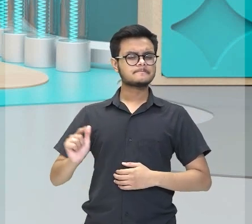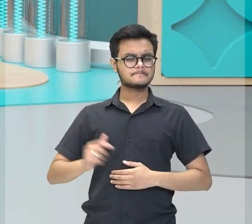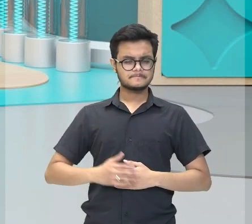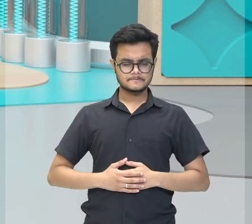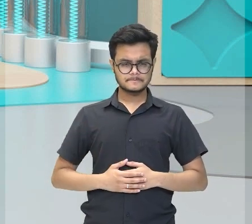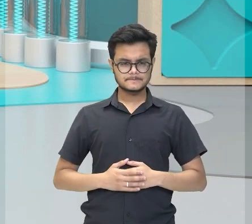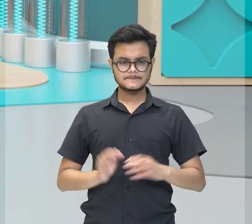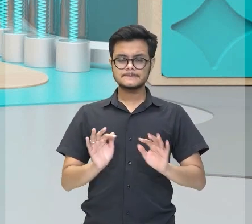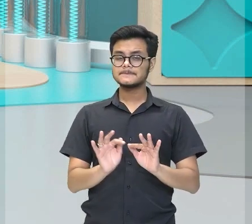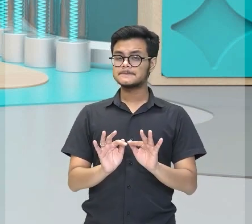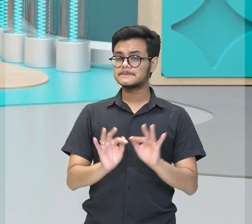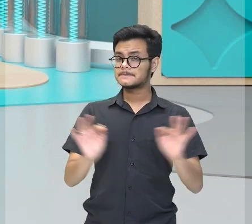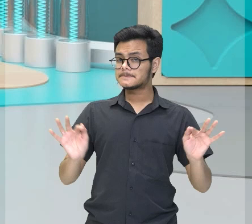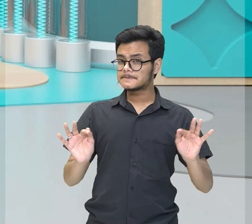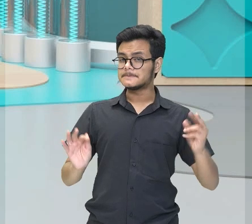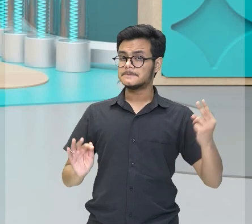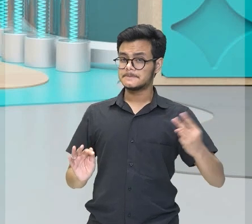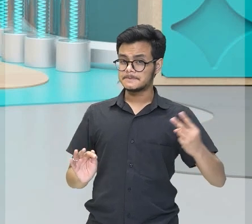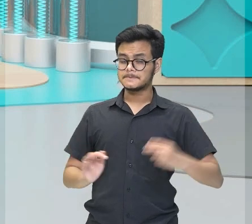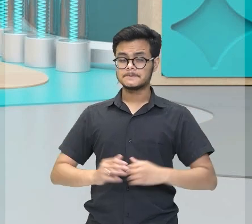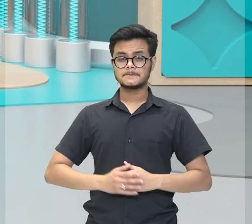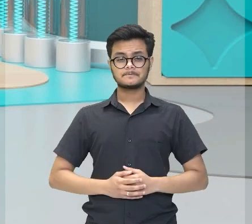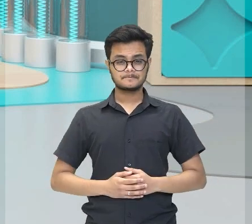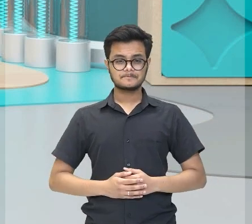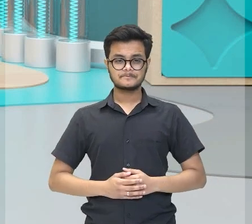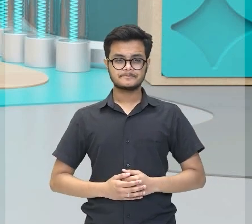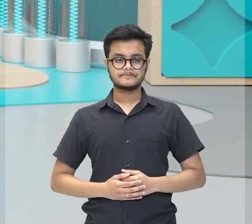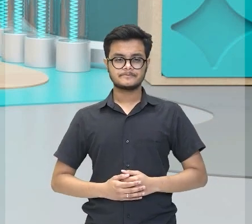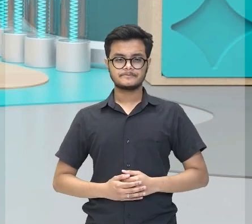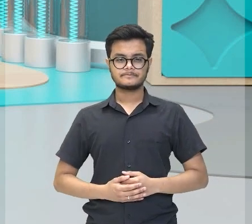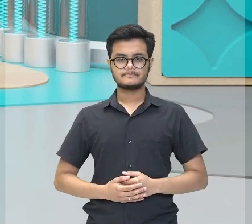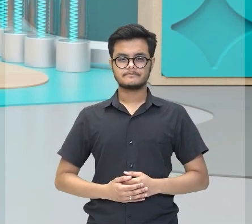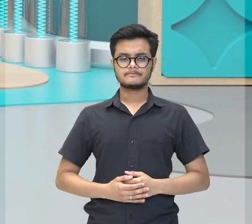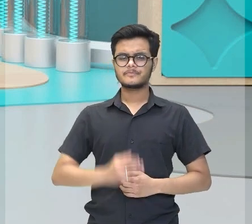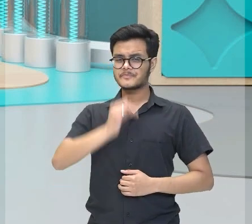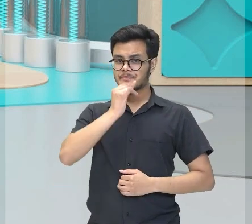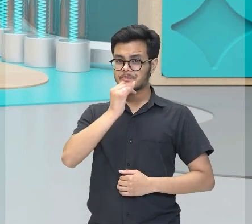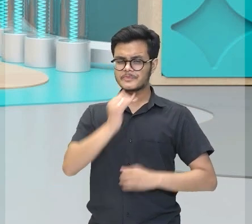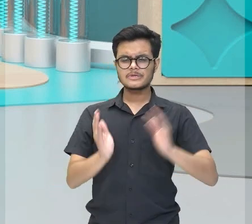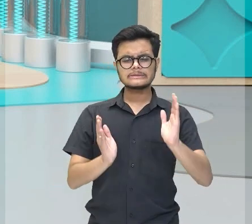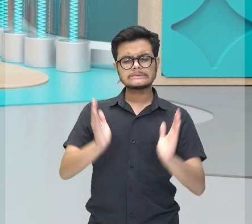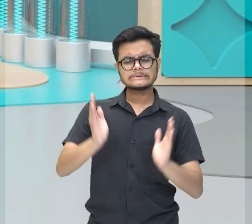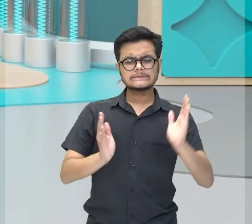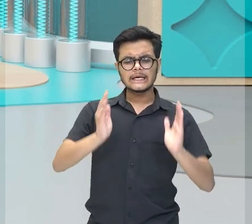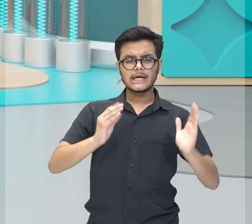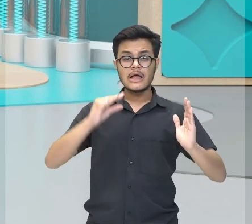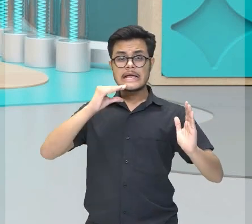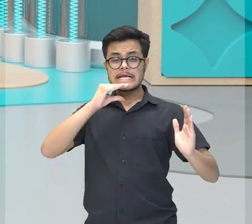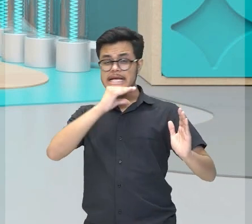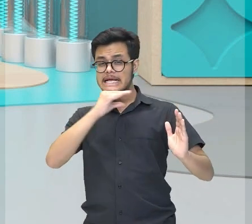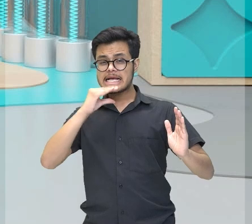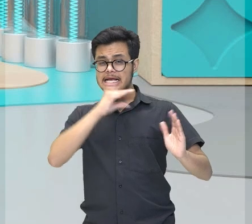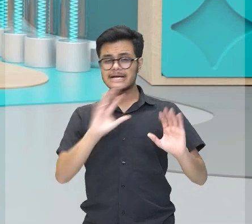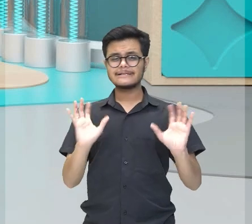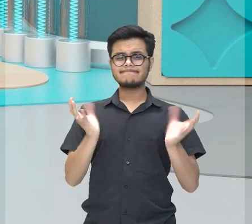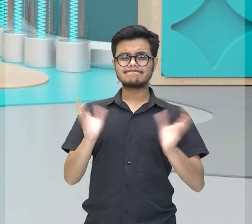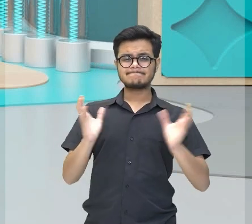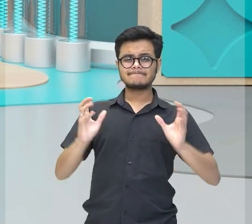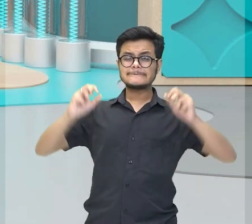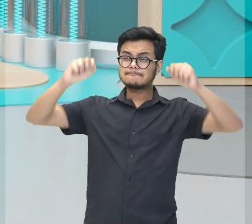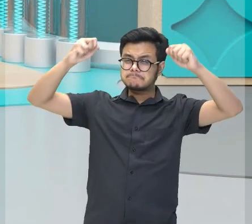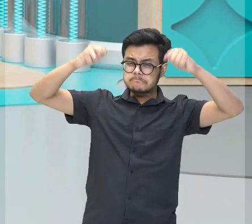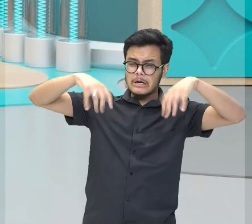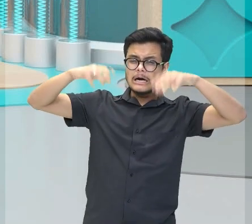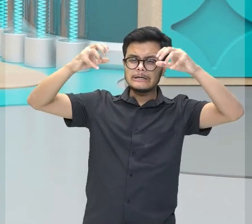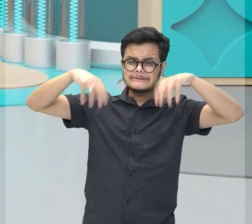Coloca aqui isto. Nosso próximo exemplo diz o seguinte: no período do verão amazônico, entre